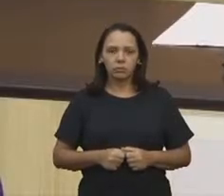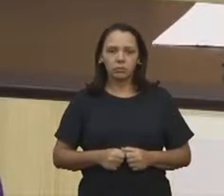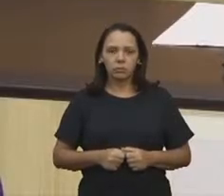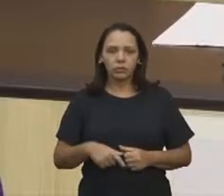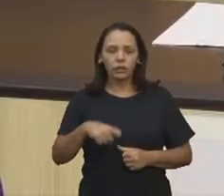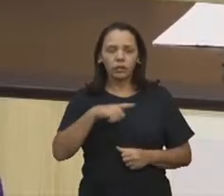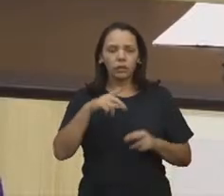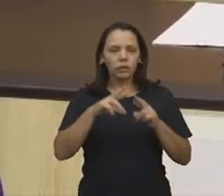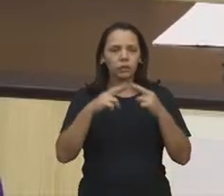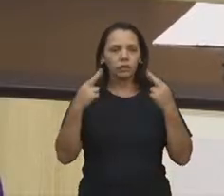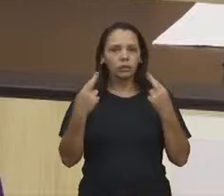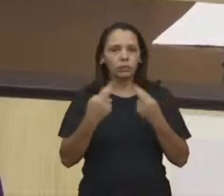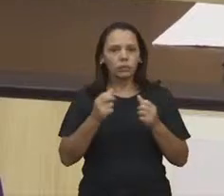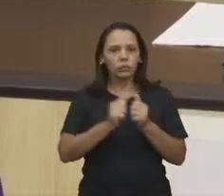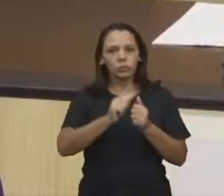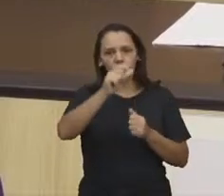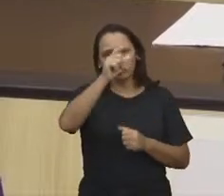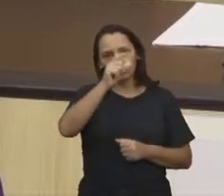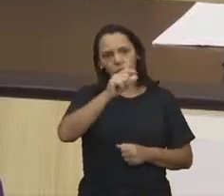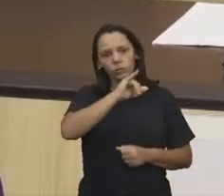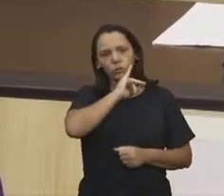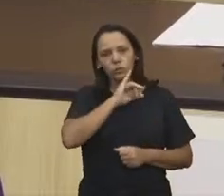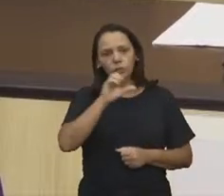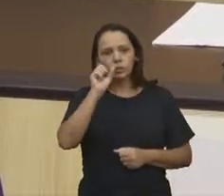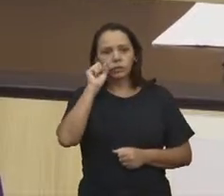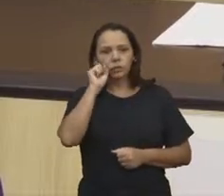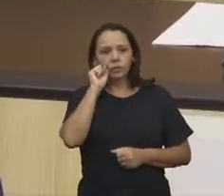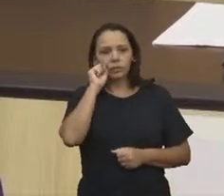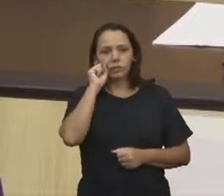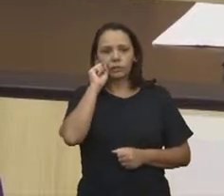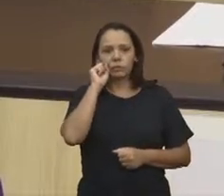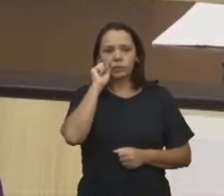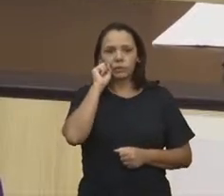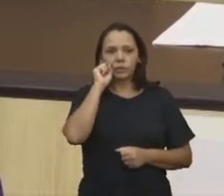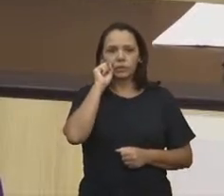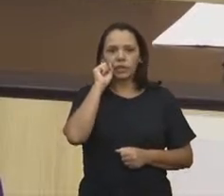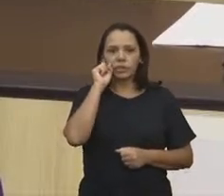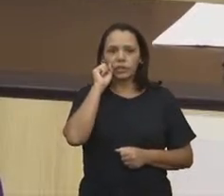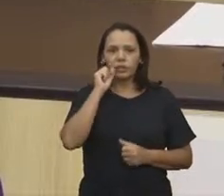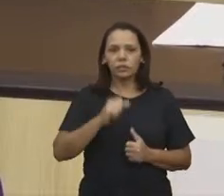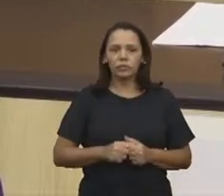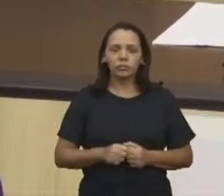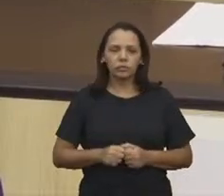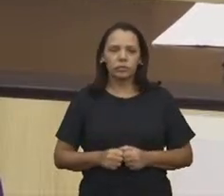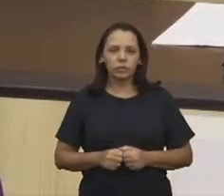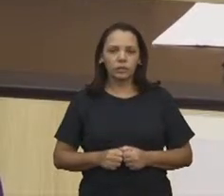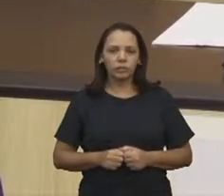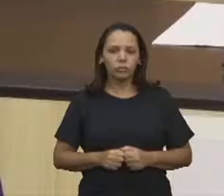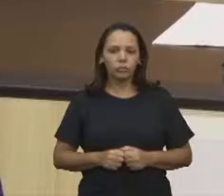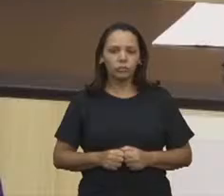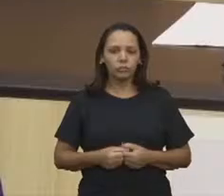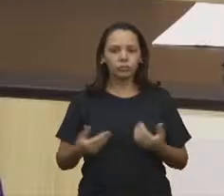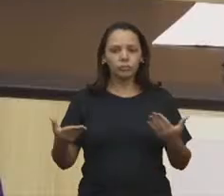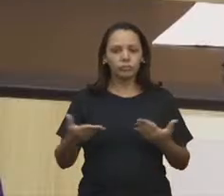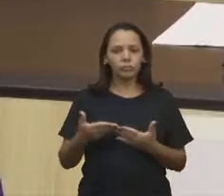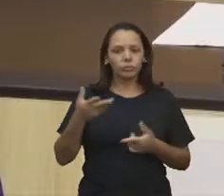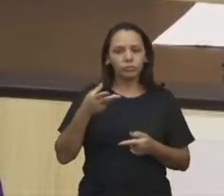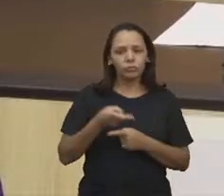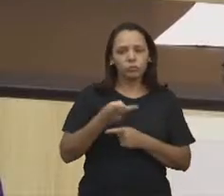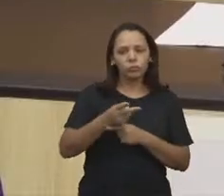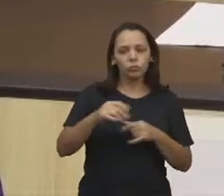uma reunião com o prefeito Isaías na época, o secretário de Mobilidade, abriu-se um pouco, e hoje eles ainda